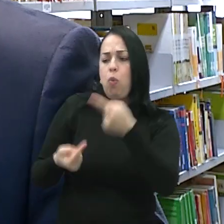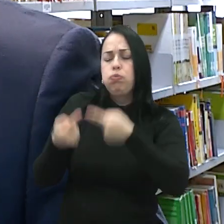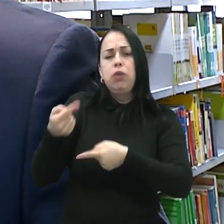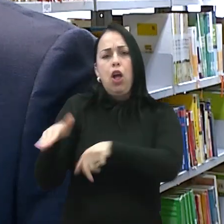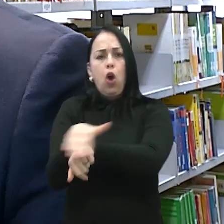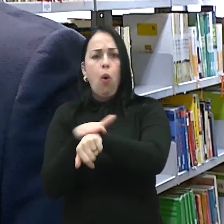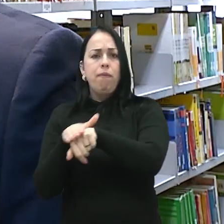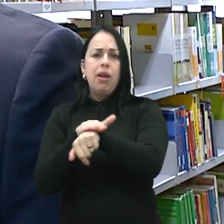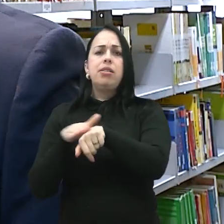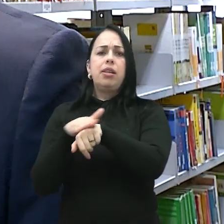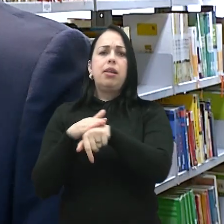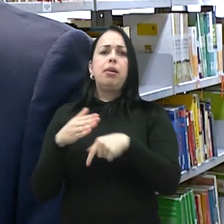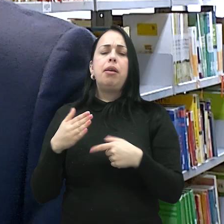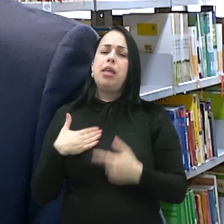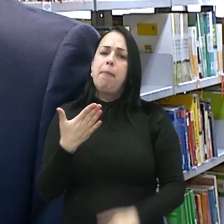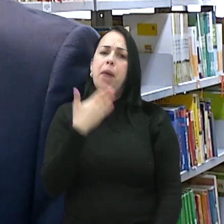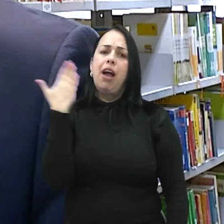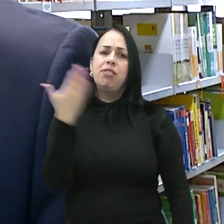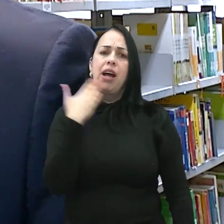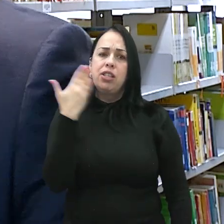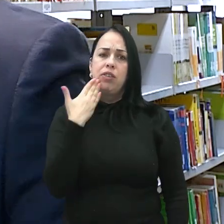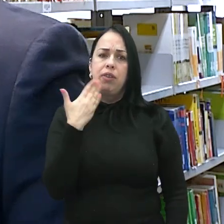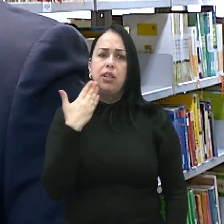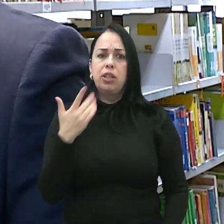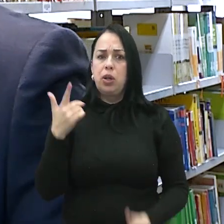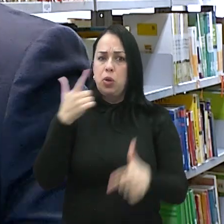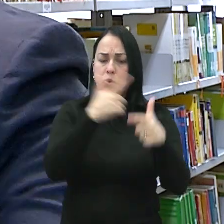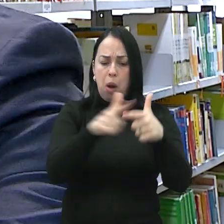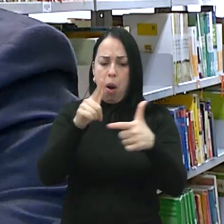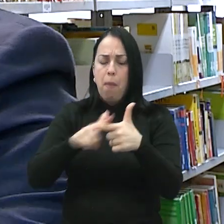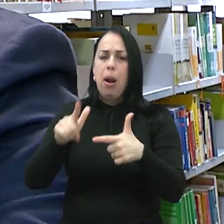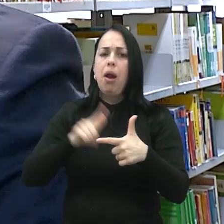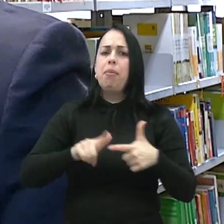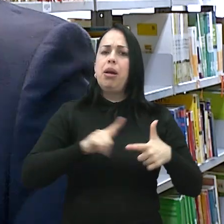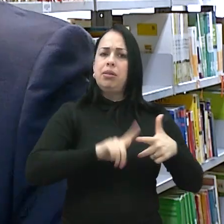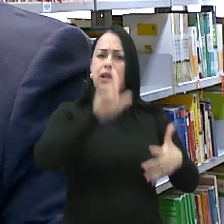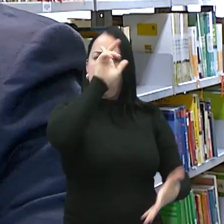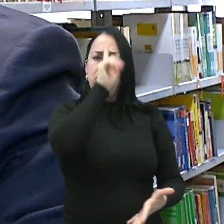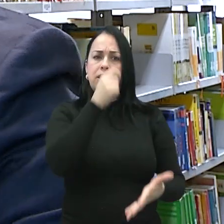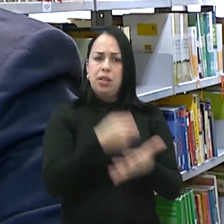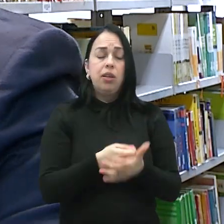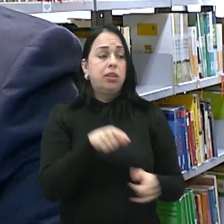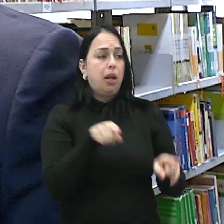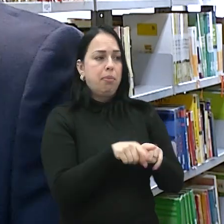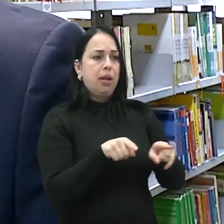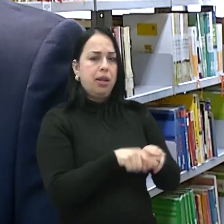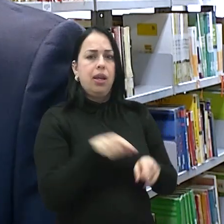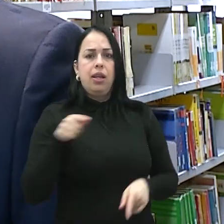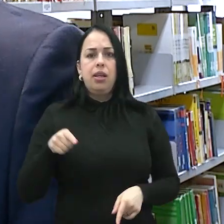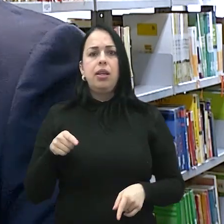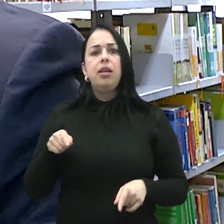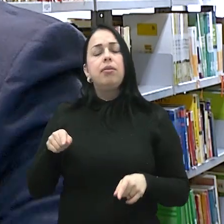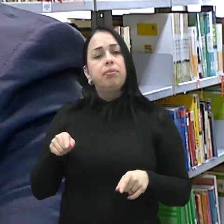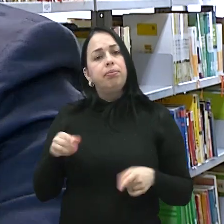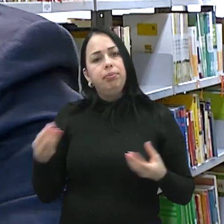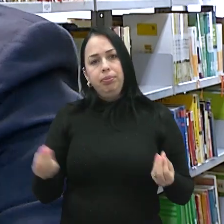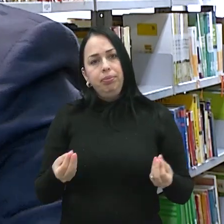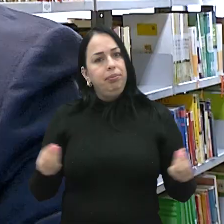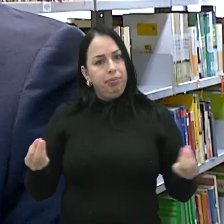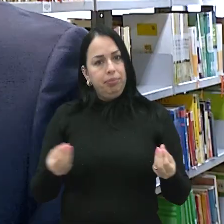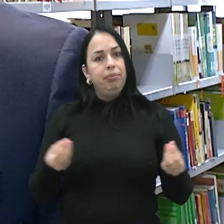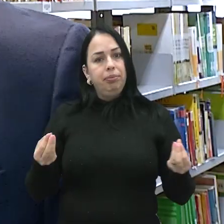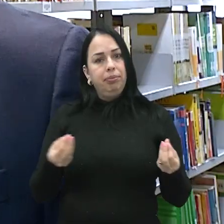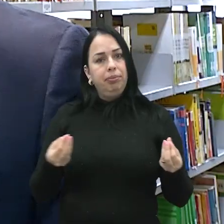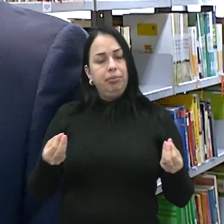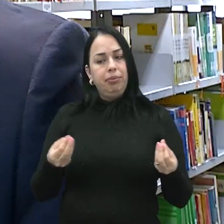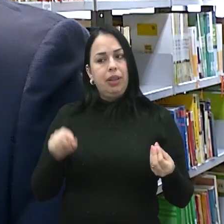Municipal, melhor são as discussões e eu tenho certeza que mais facilmente os gestores públicos têm não só a obrigação